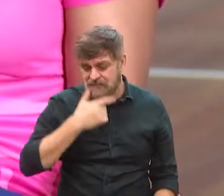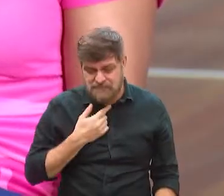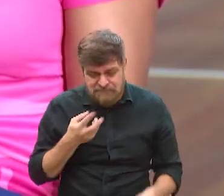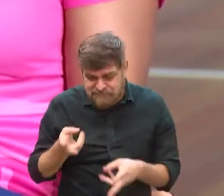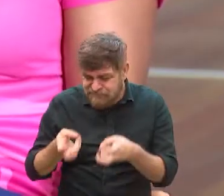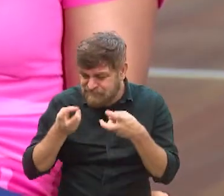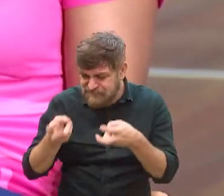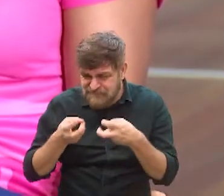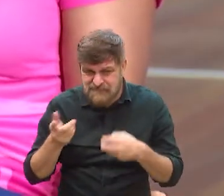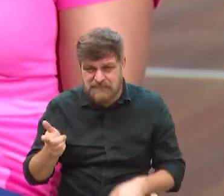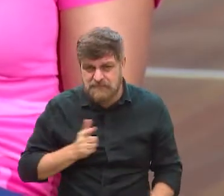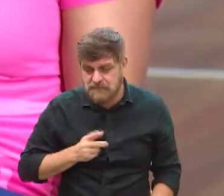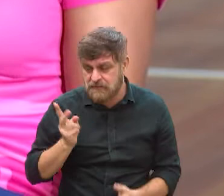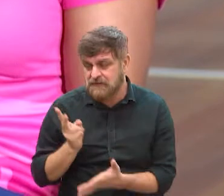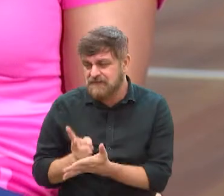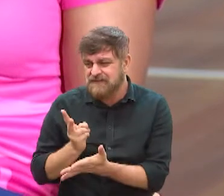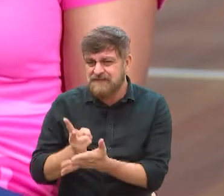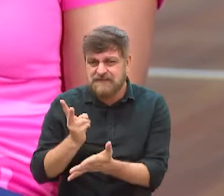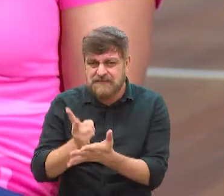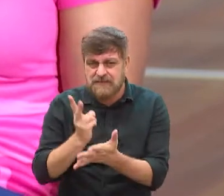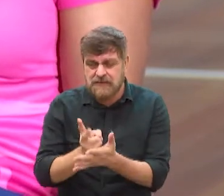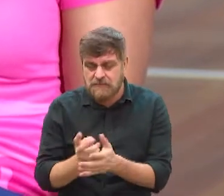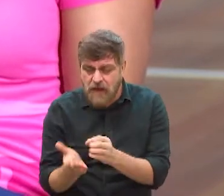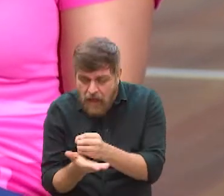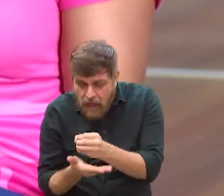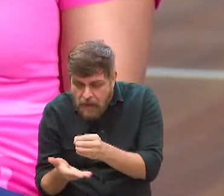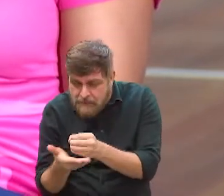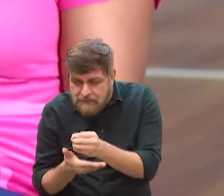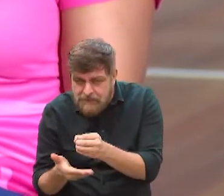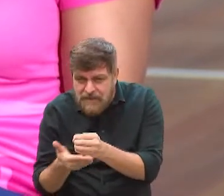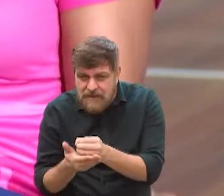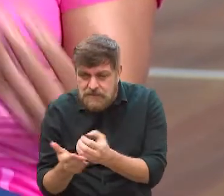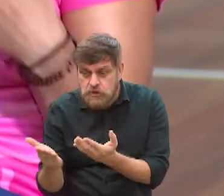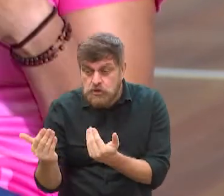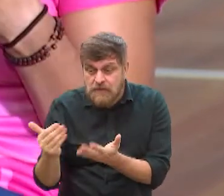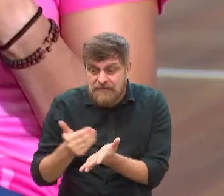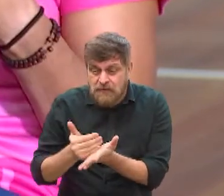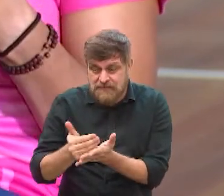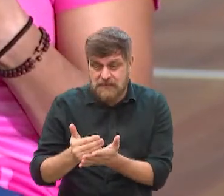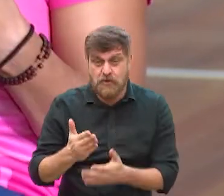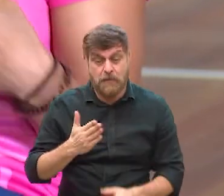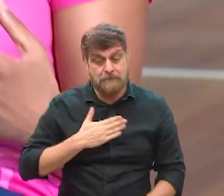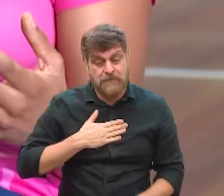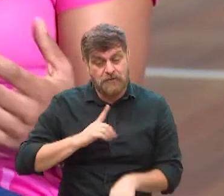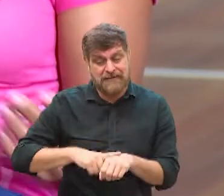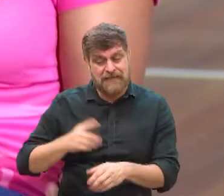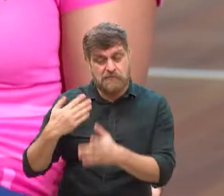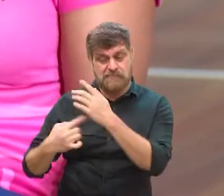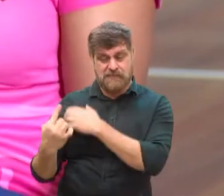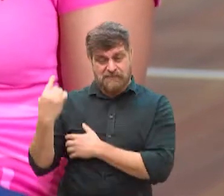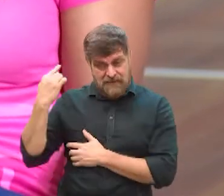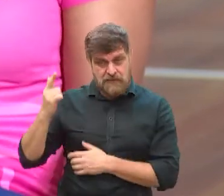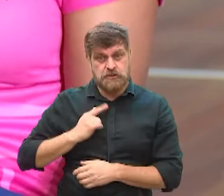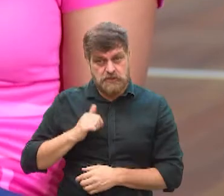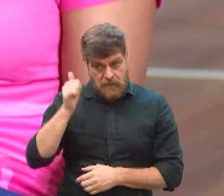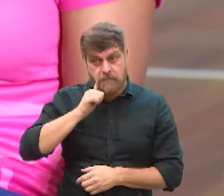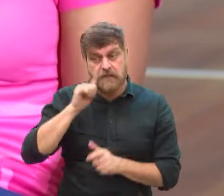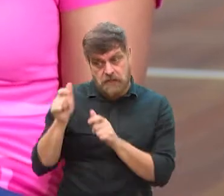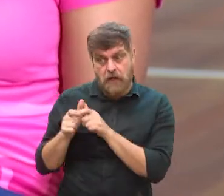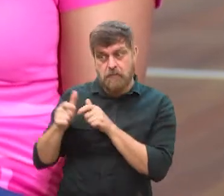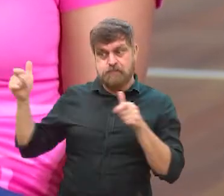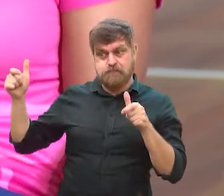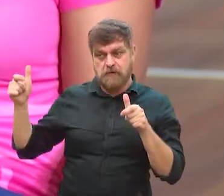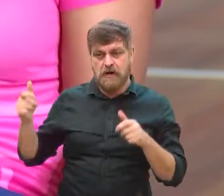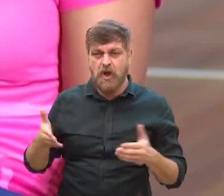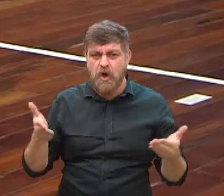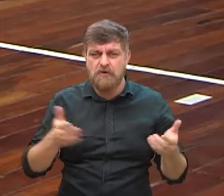visto muito, assim, sempre categorias de base, na minha época, né, falando, tinha muito mais meninas